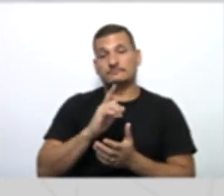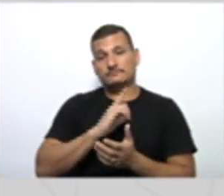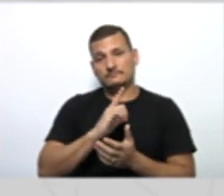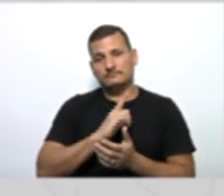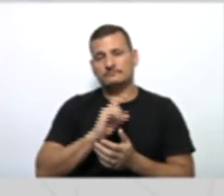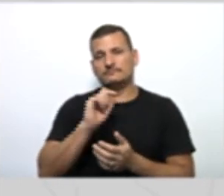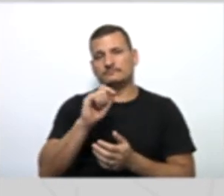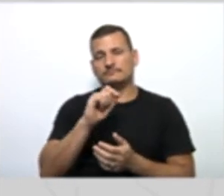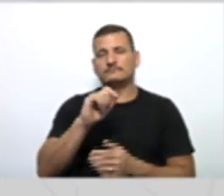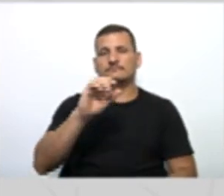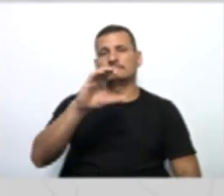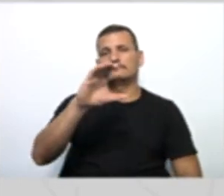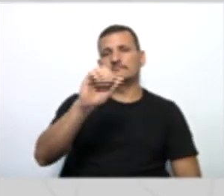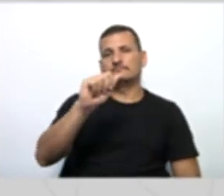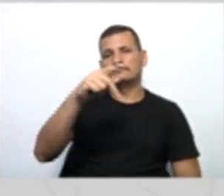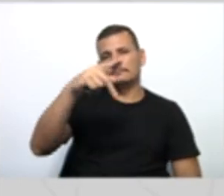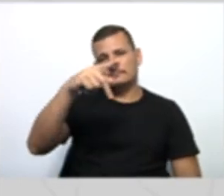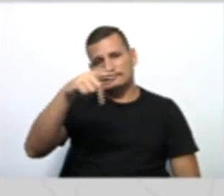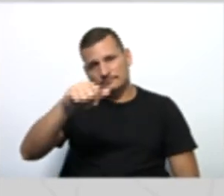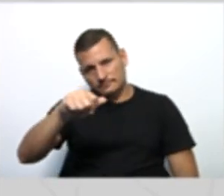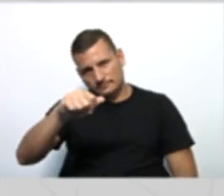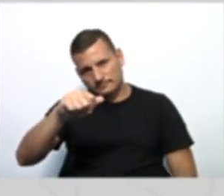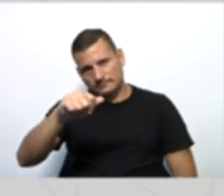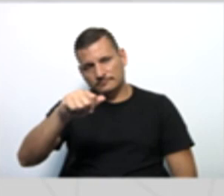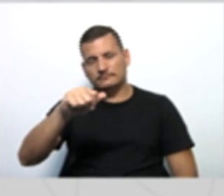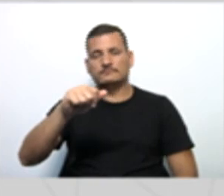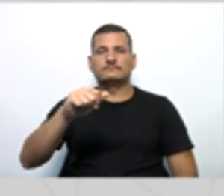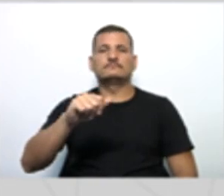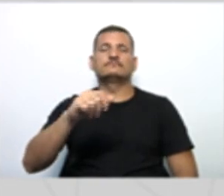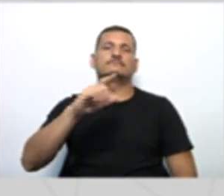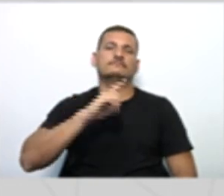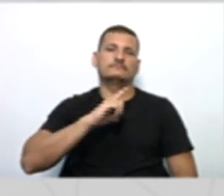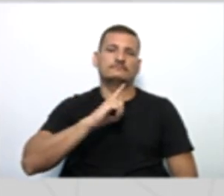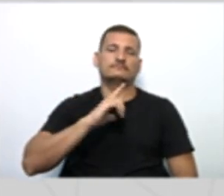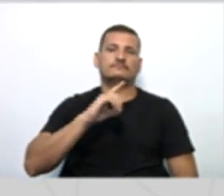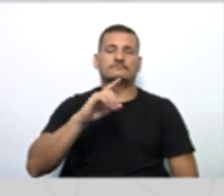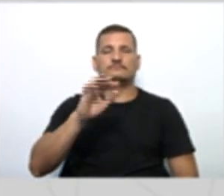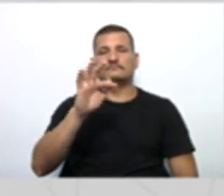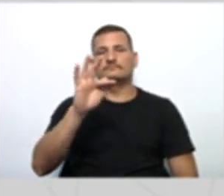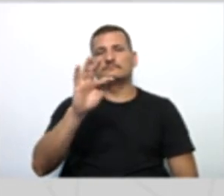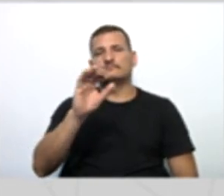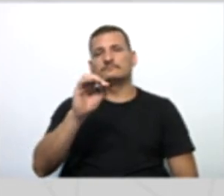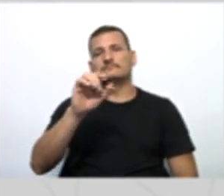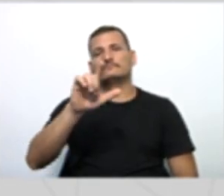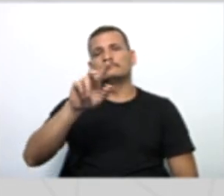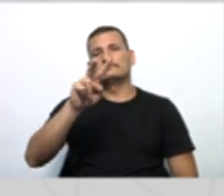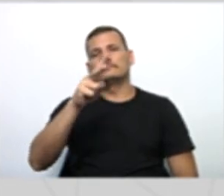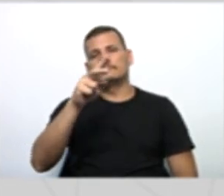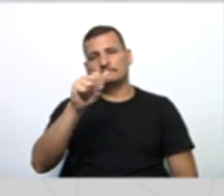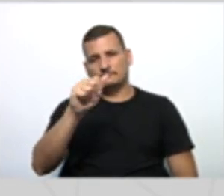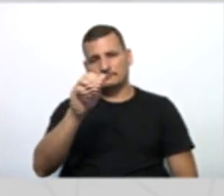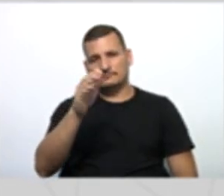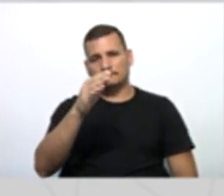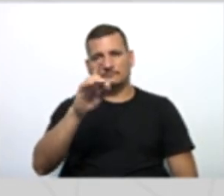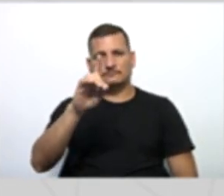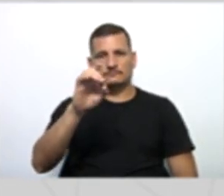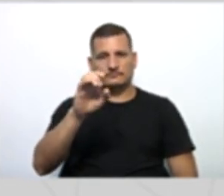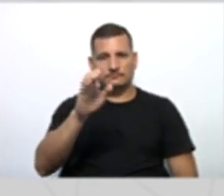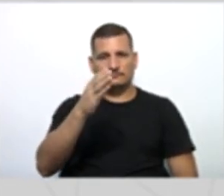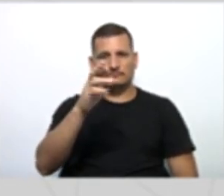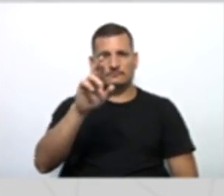como capa, a folha de rosto, que é onde eu digo quem está elaborando e qual o propósito. Se